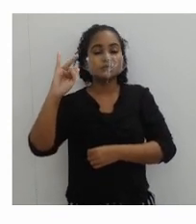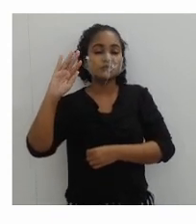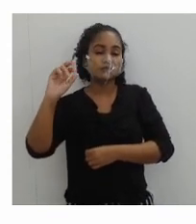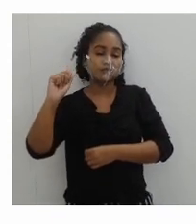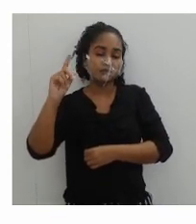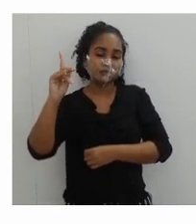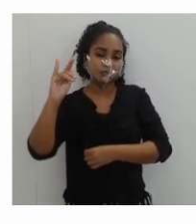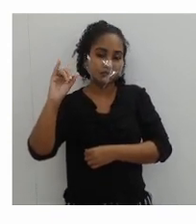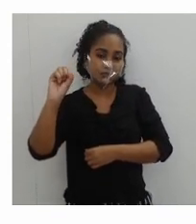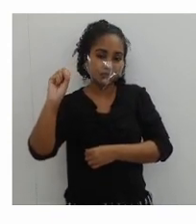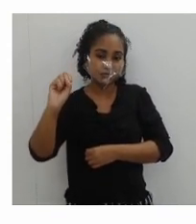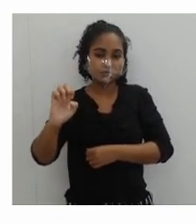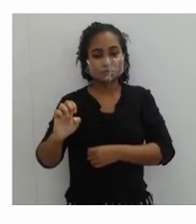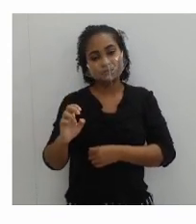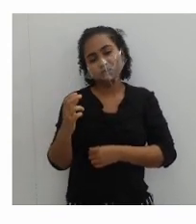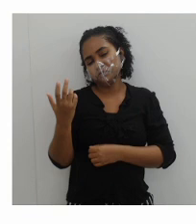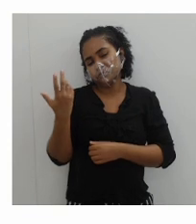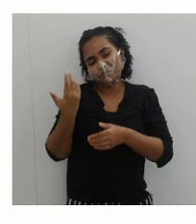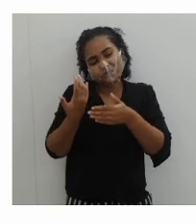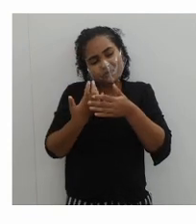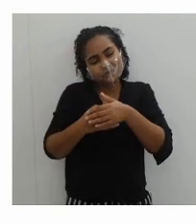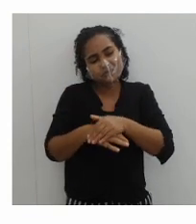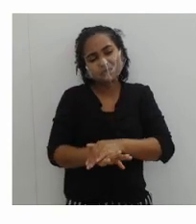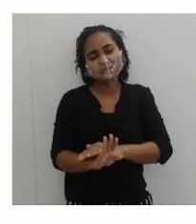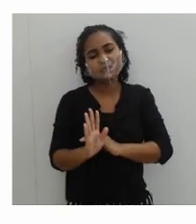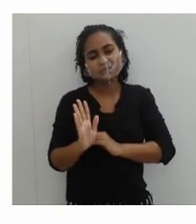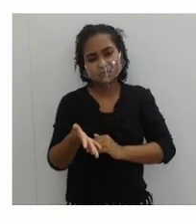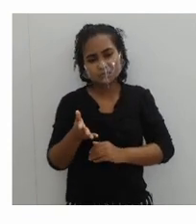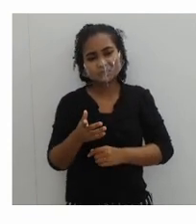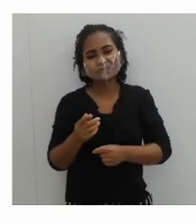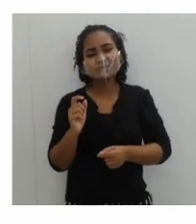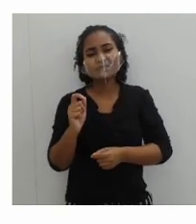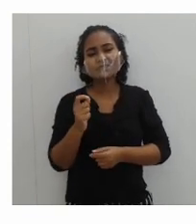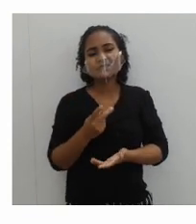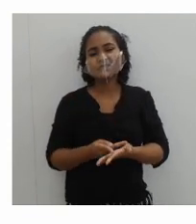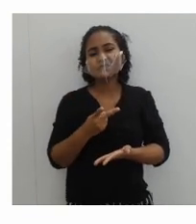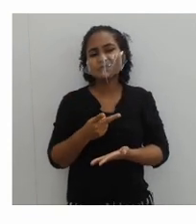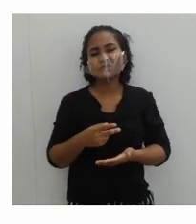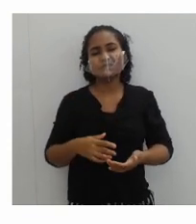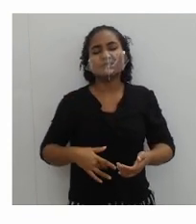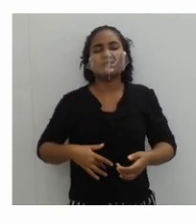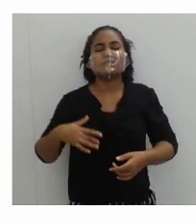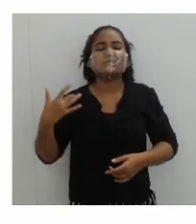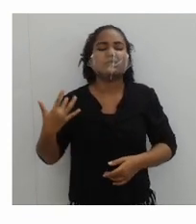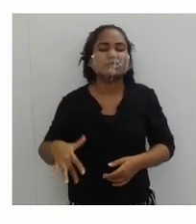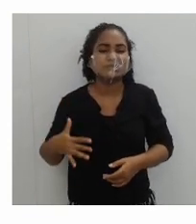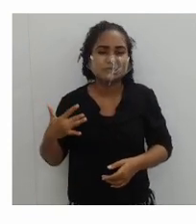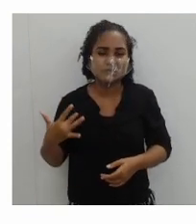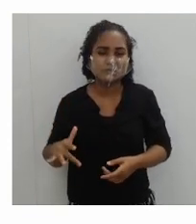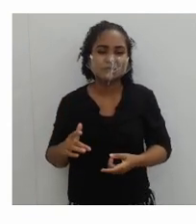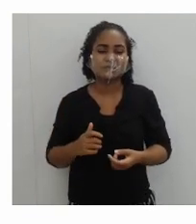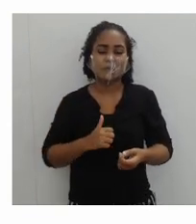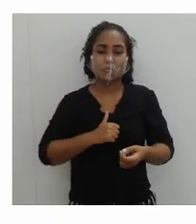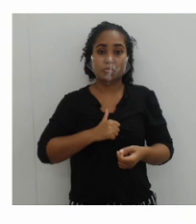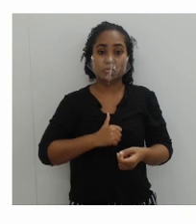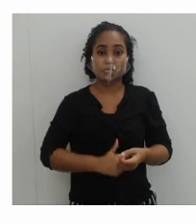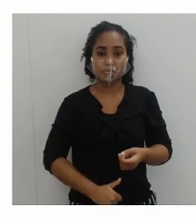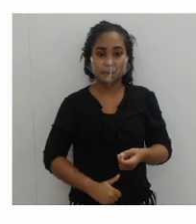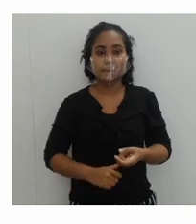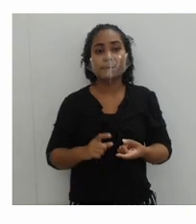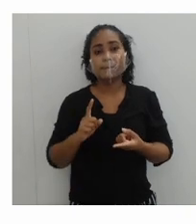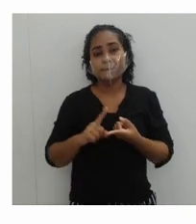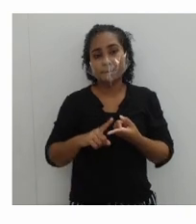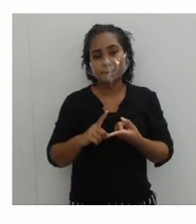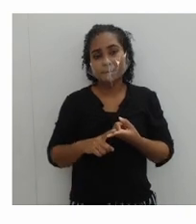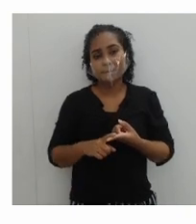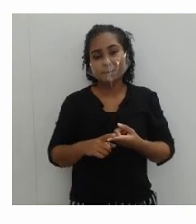você imagina ter essa doença aí, tá bom? E ela causa o que, Érica? Causa dor abdominal, diarreia ou até